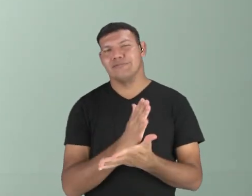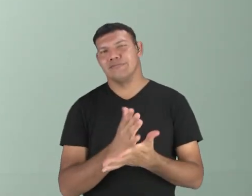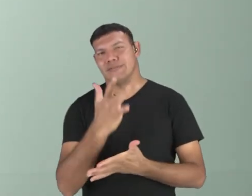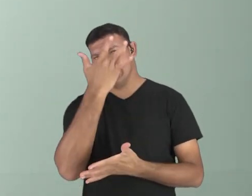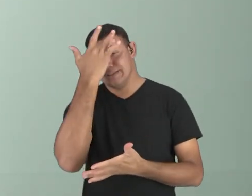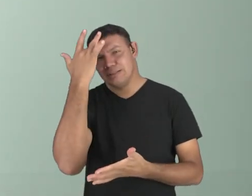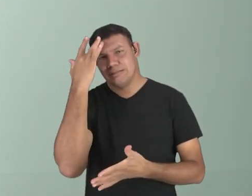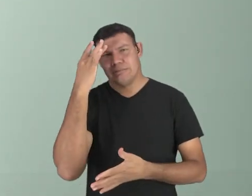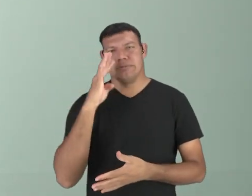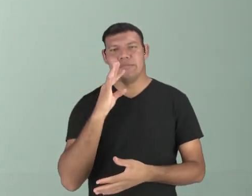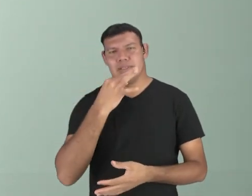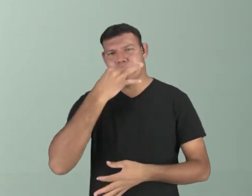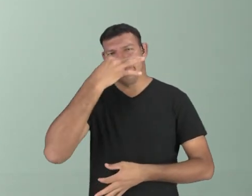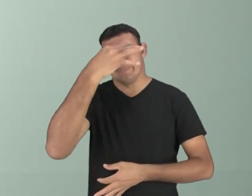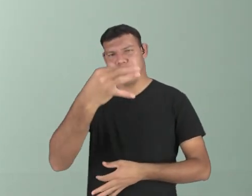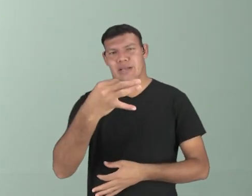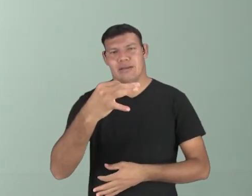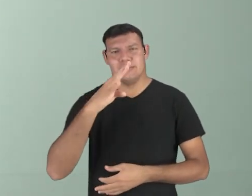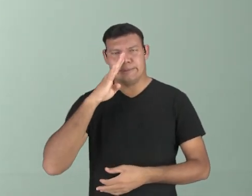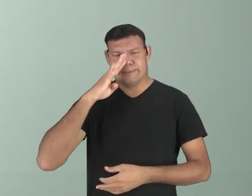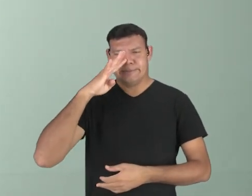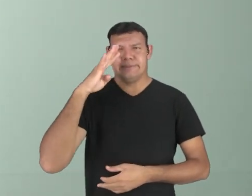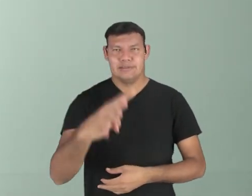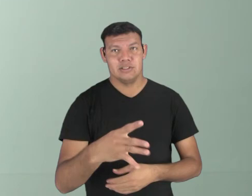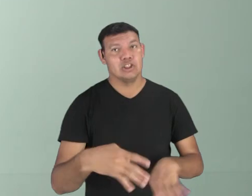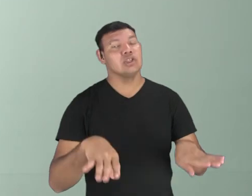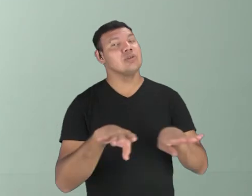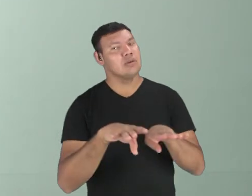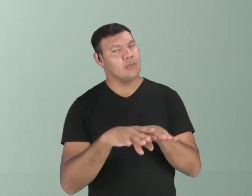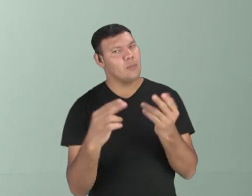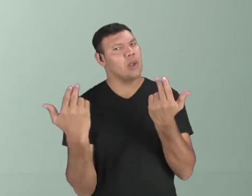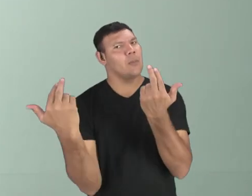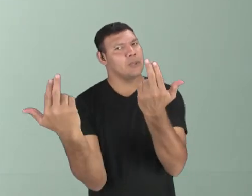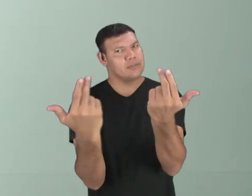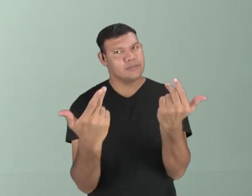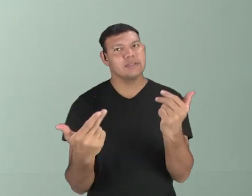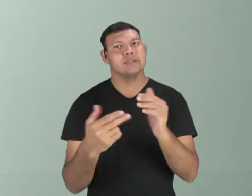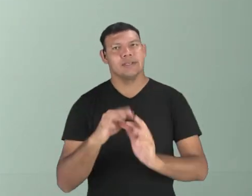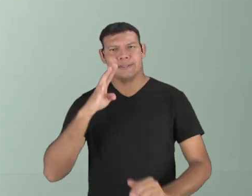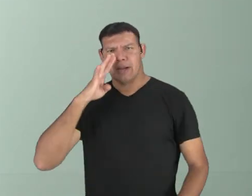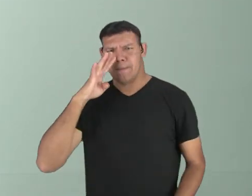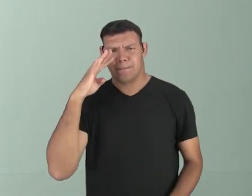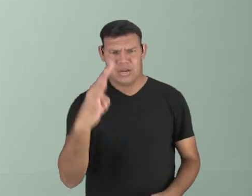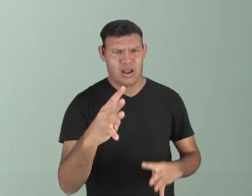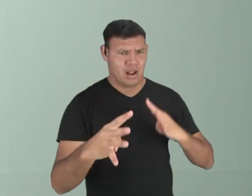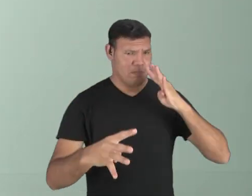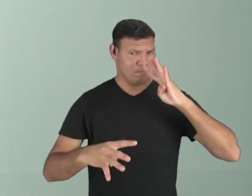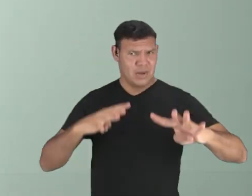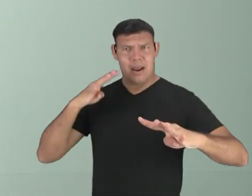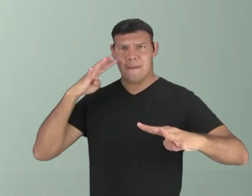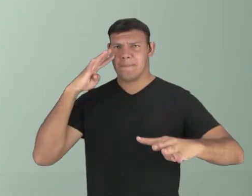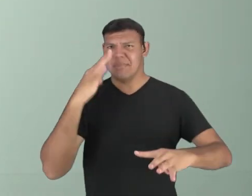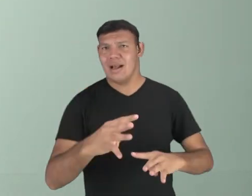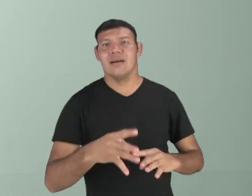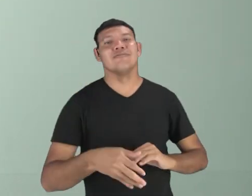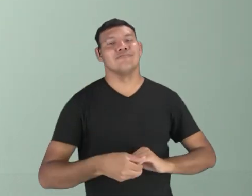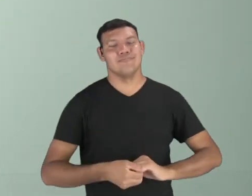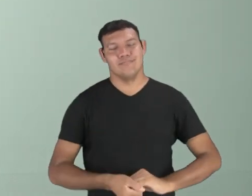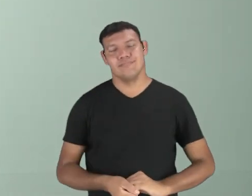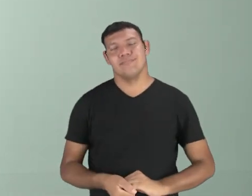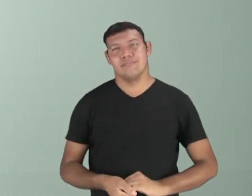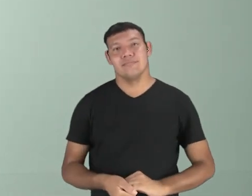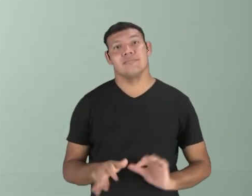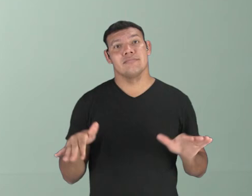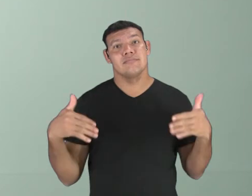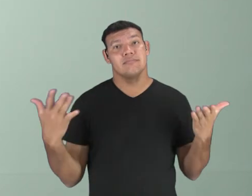pessoas que criticam, mas elas não veem que elas também fazem esse papel de acusar, né? De serem